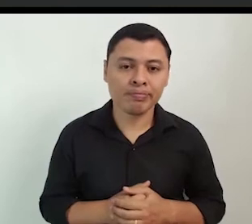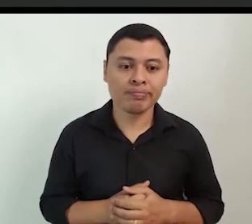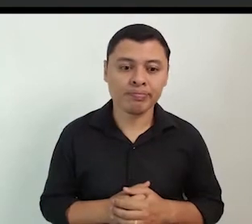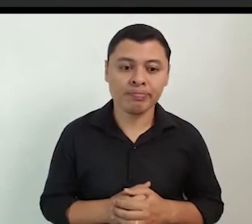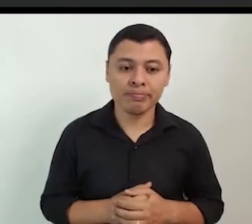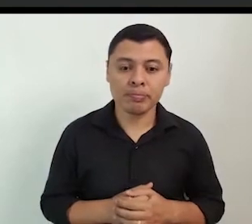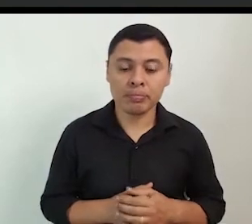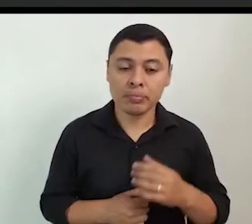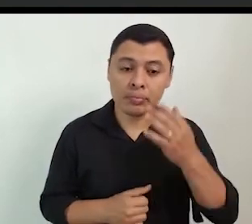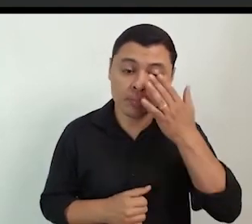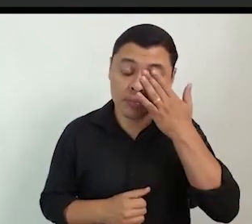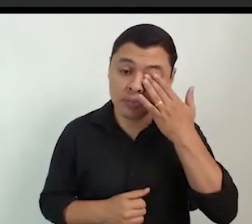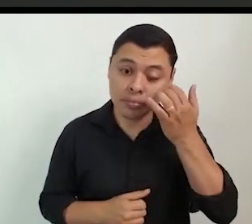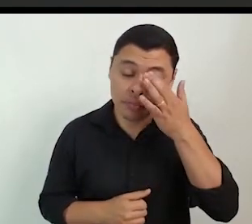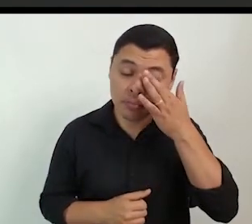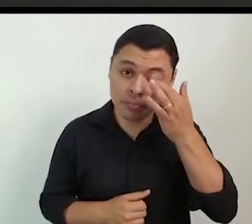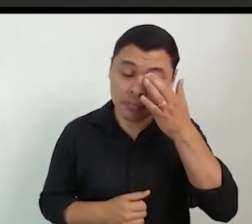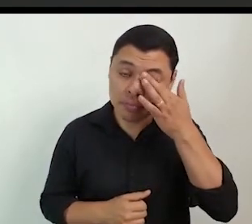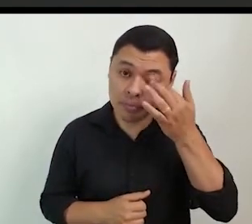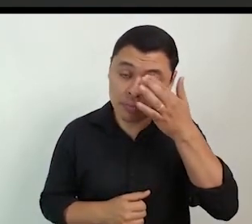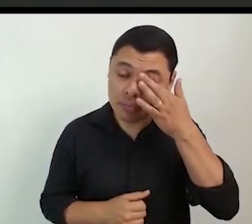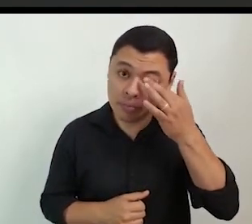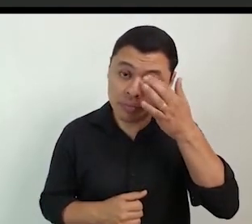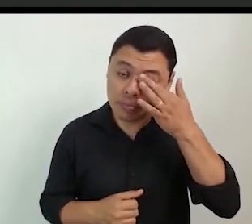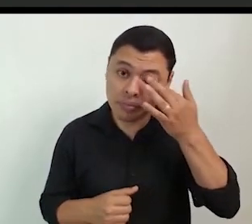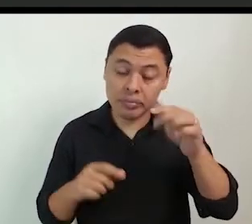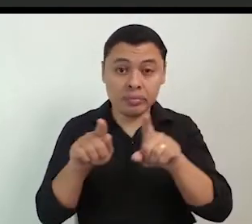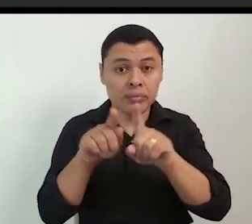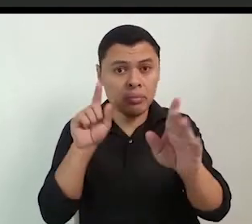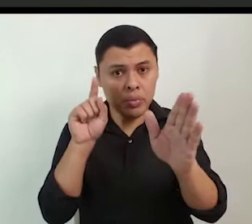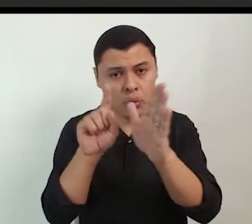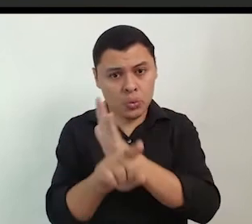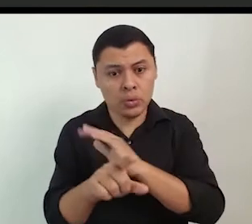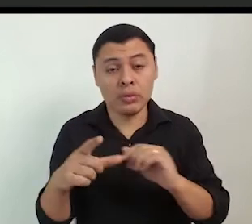E, Diego, uma dúvida. Aqui a gente colocou